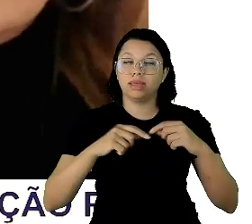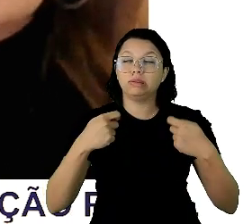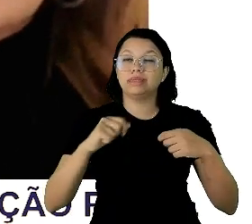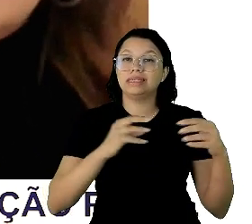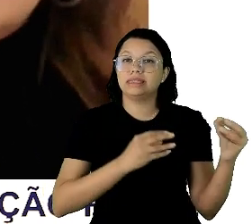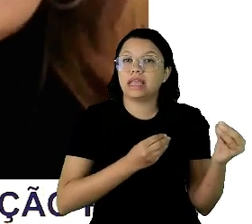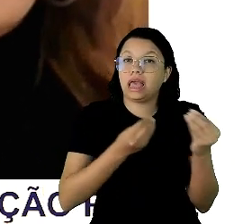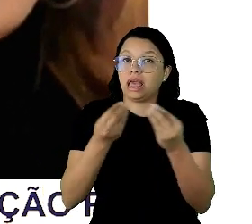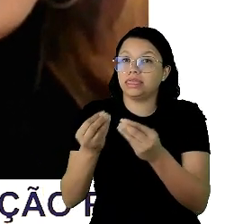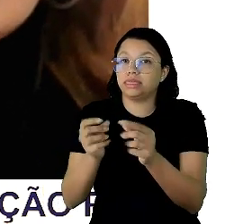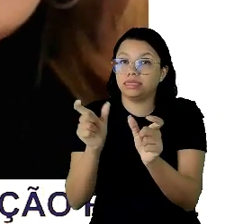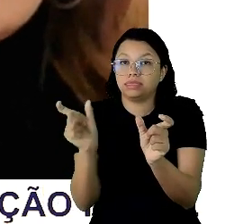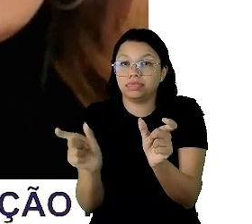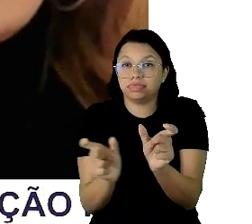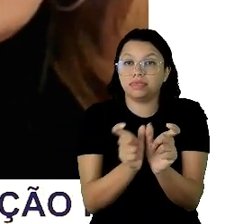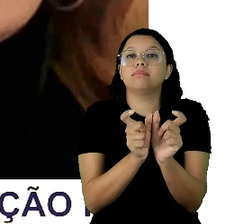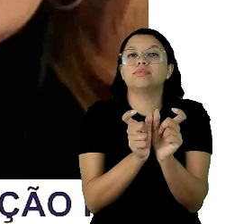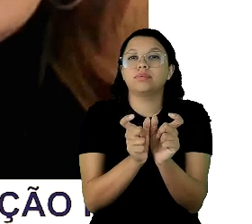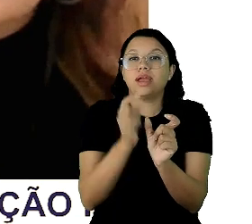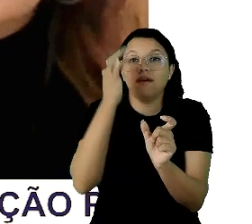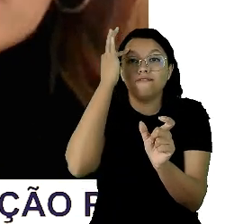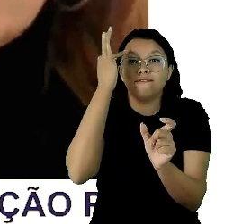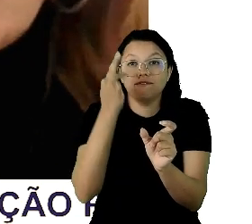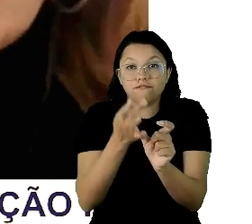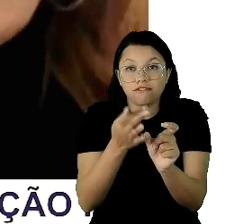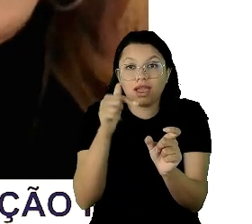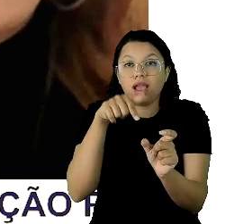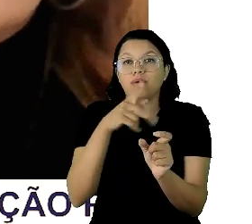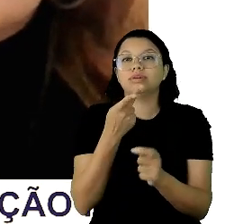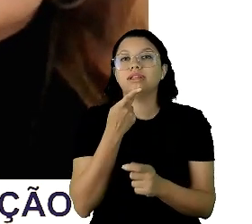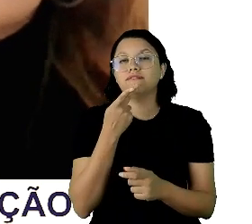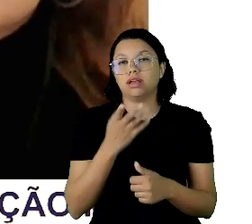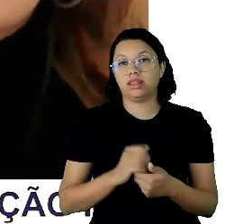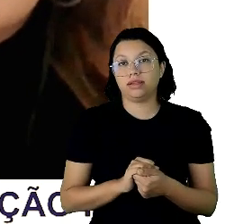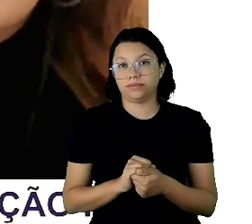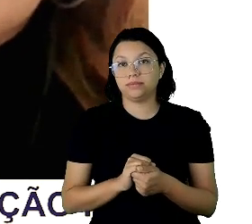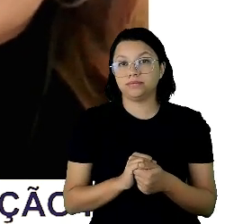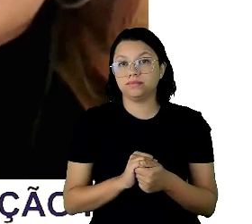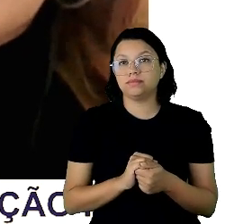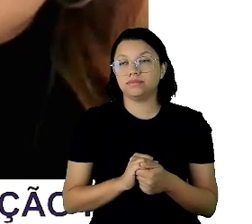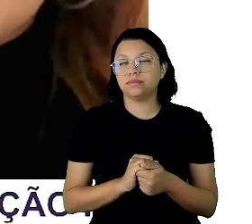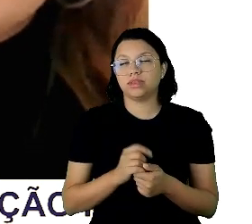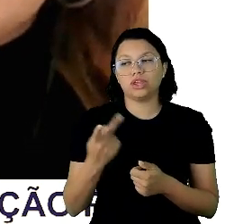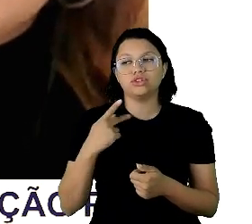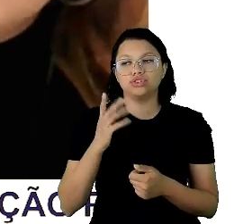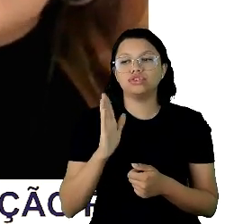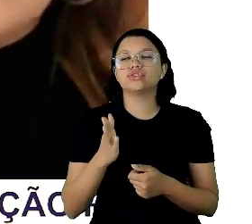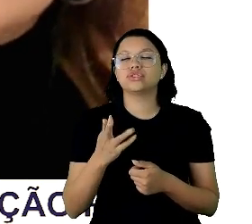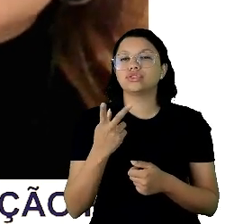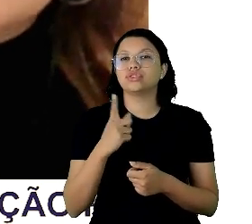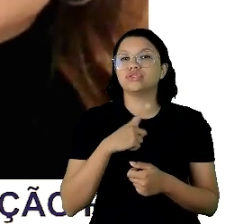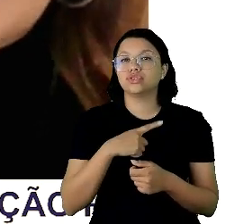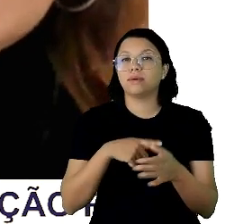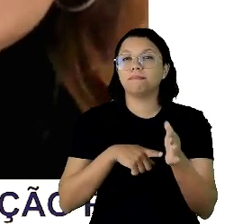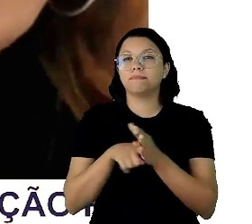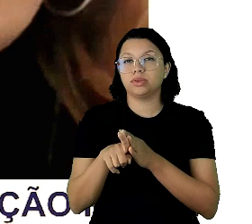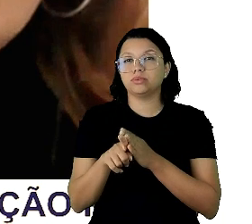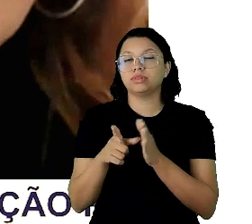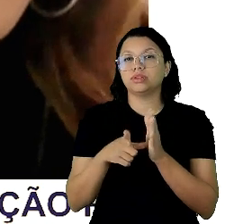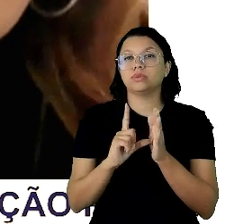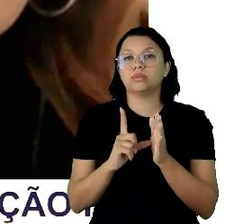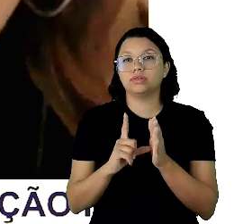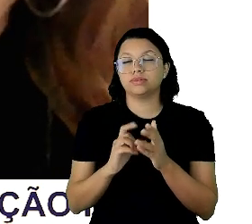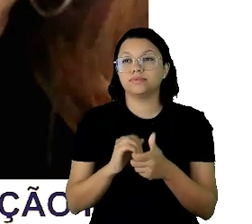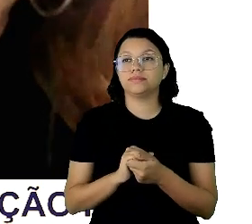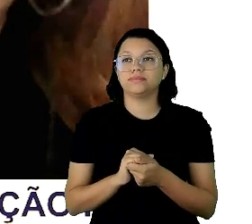fé a essa palavra, na linha do que a gente já tinha perguntado antes. As reações, a reação